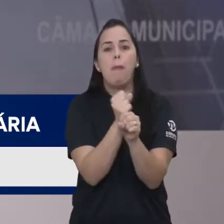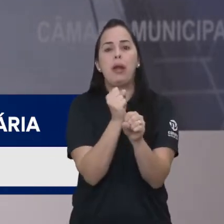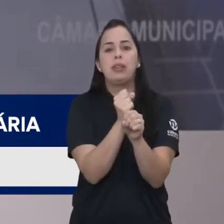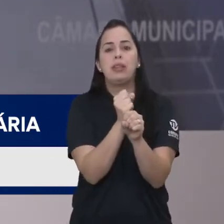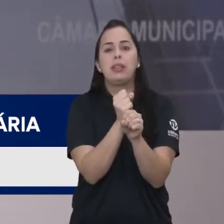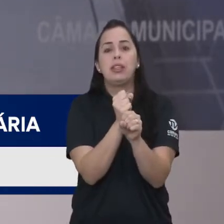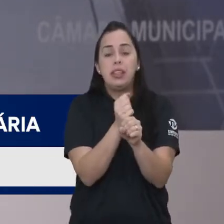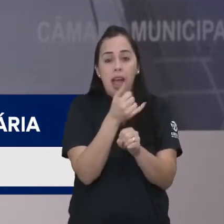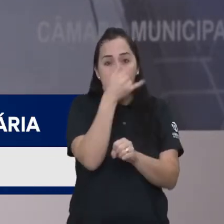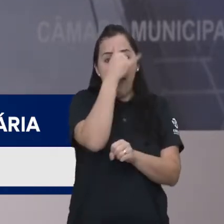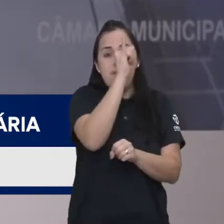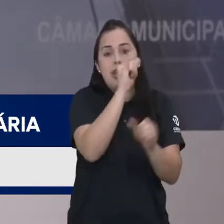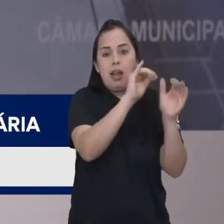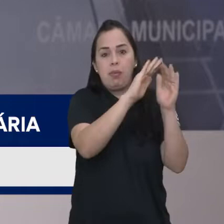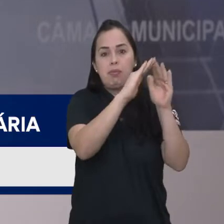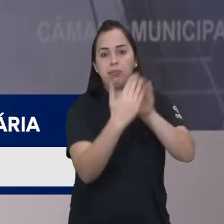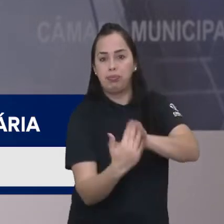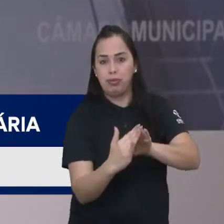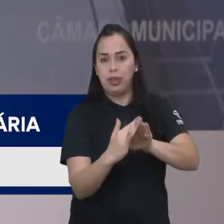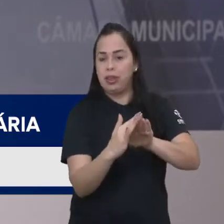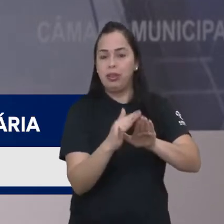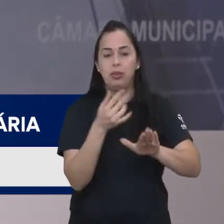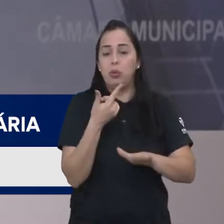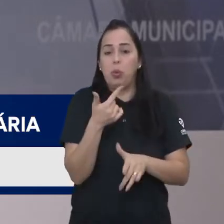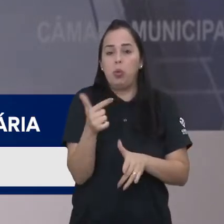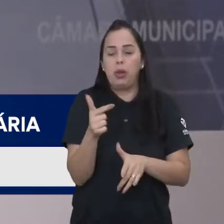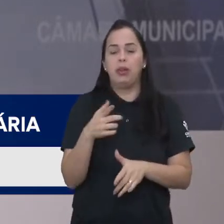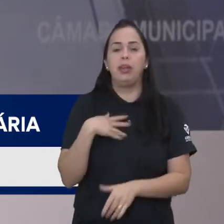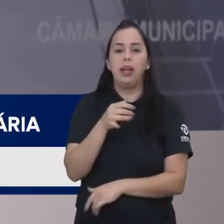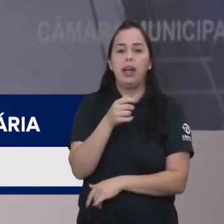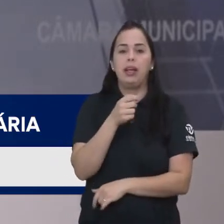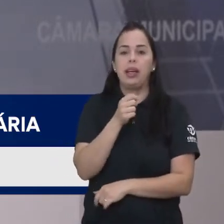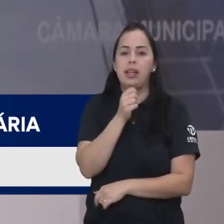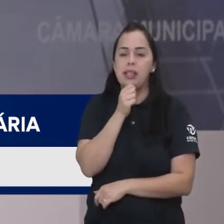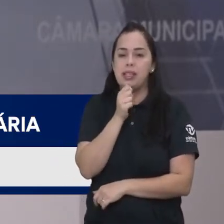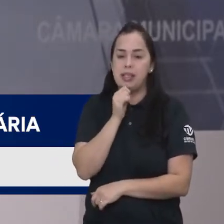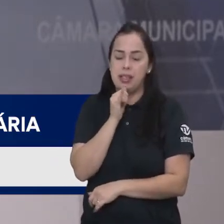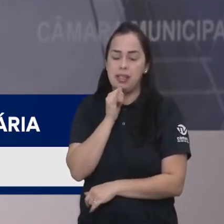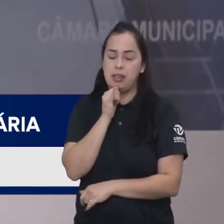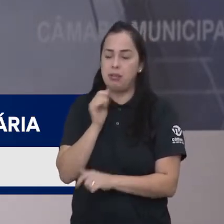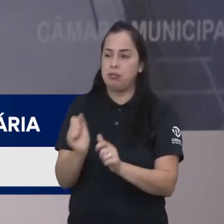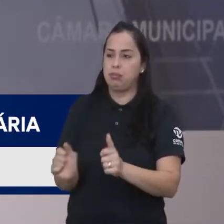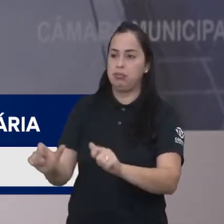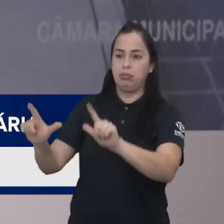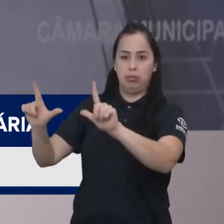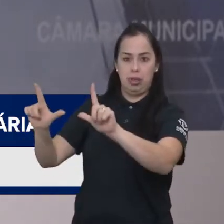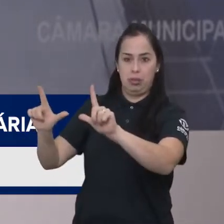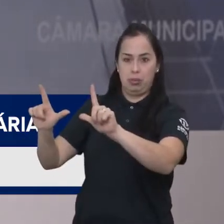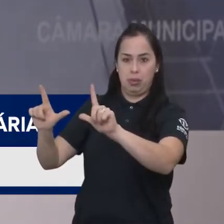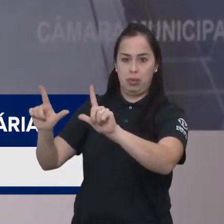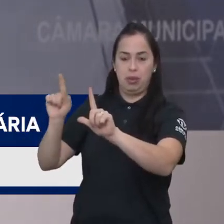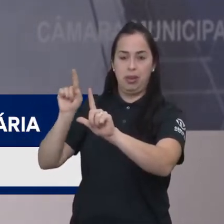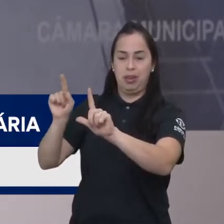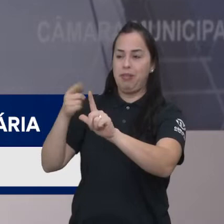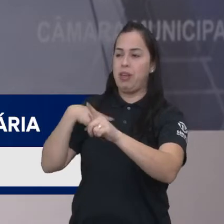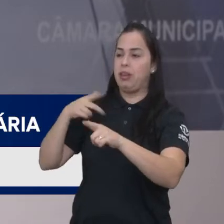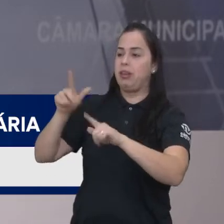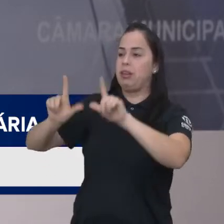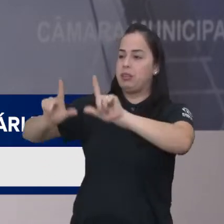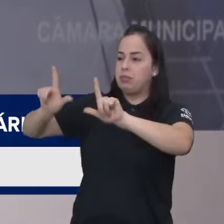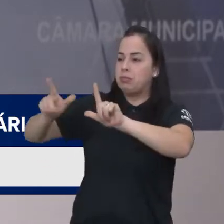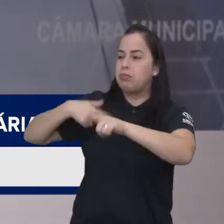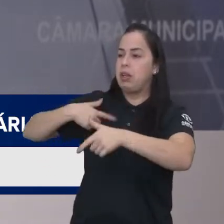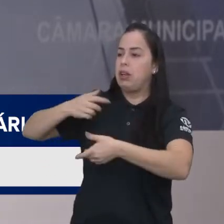E, gente, é muito triste a gente ligar a TV e ver uma tragédia como de Petrópolis, como de outros